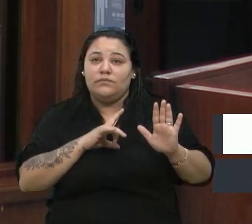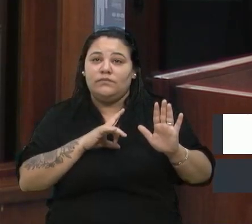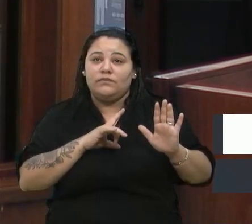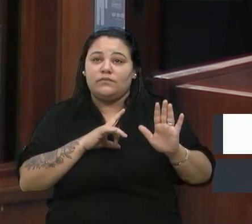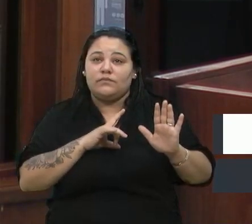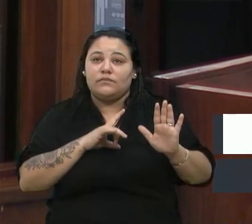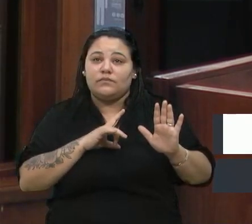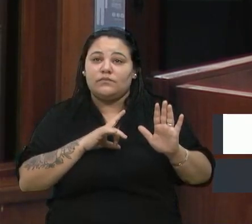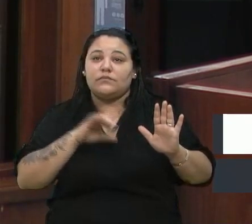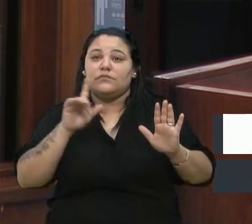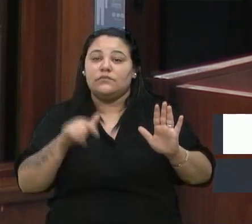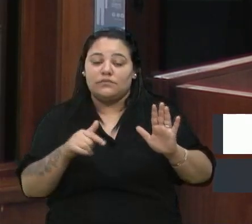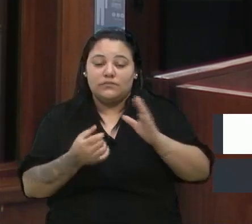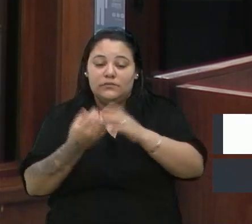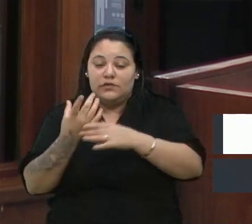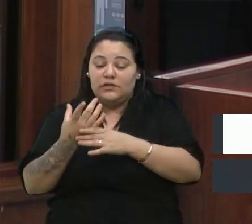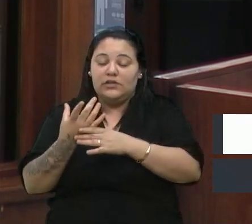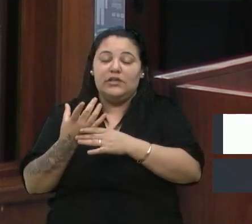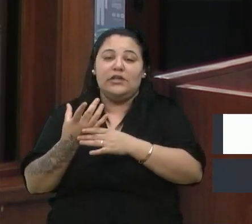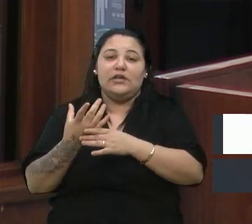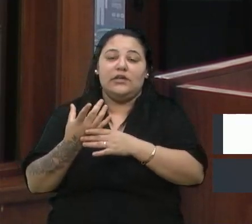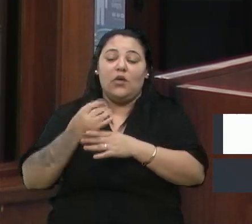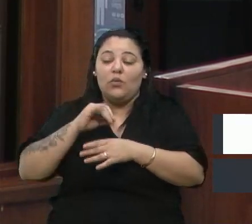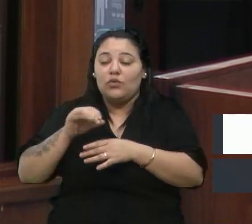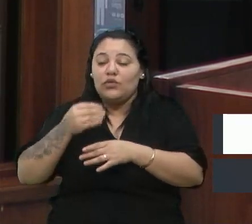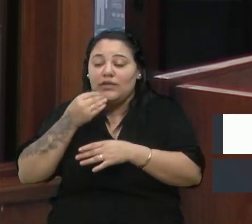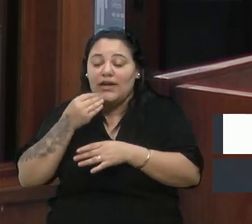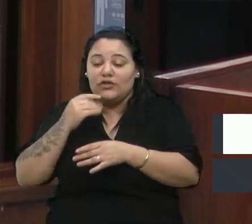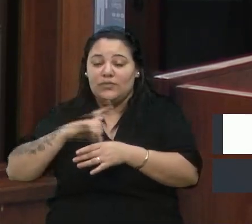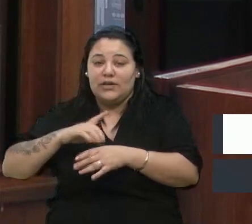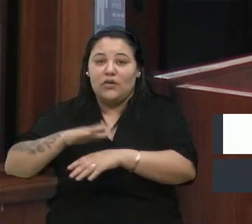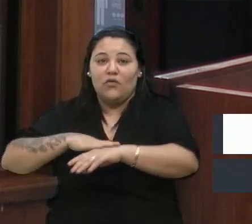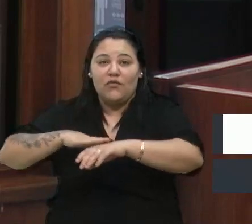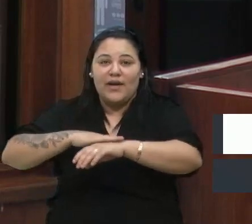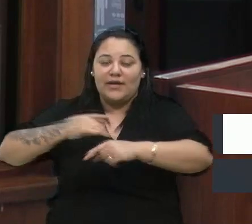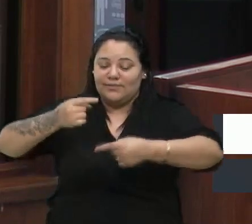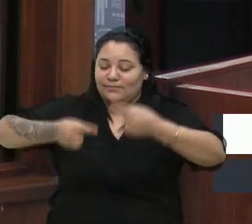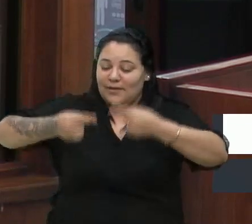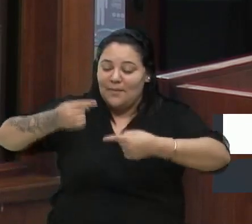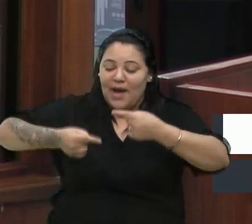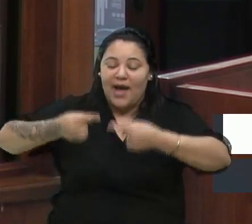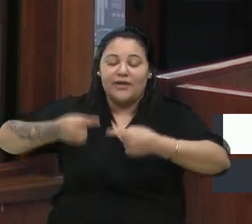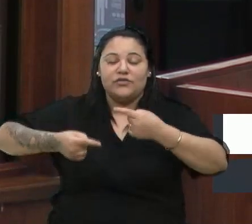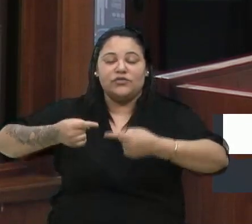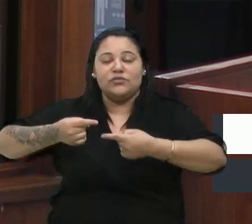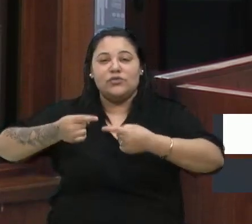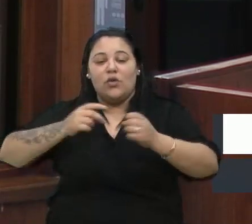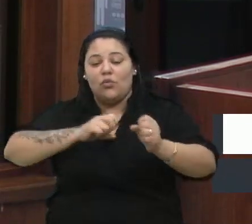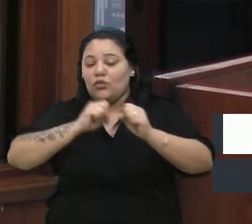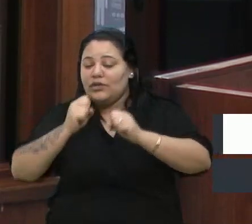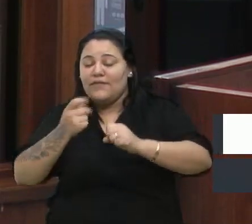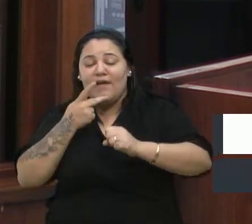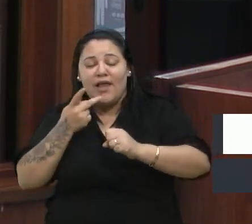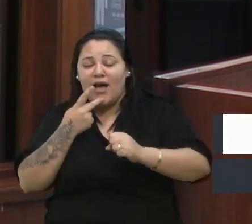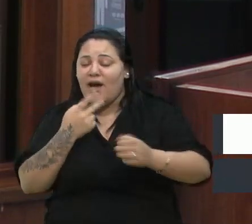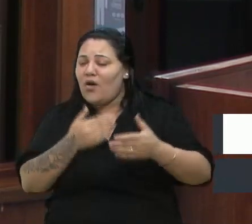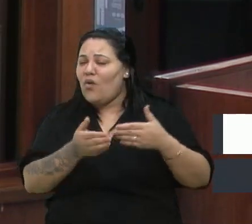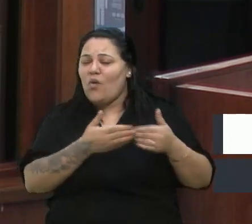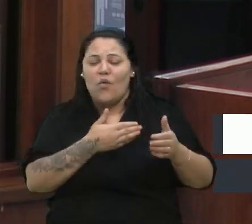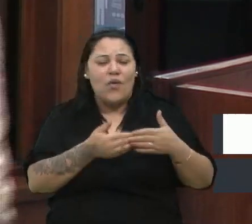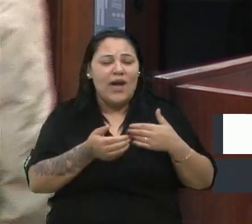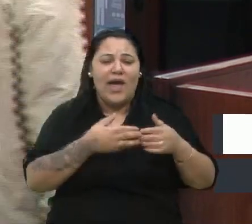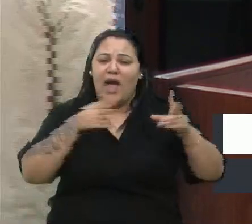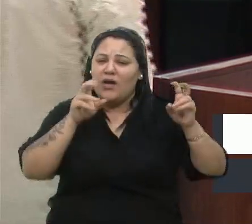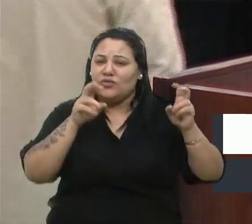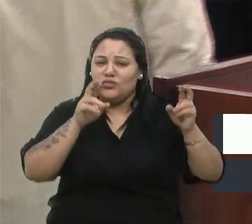de debate, de conversa, da gente poder falar a respeito de qualquer coisa,